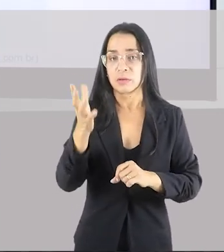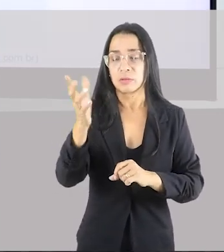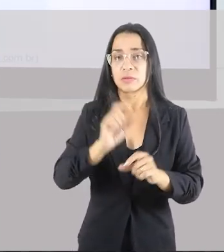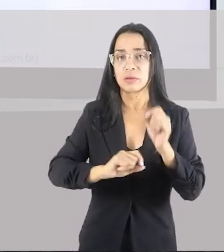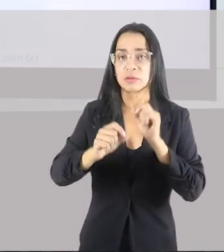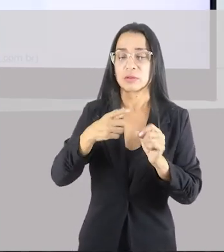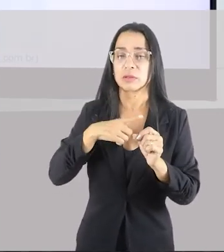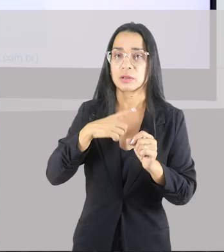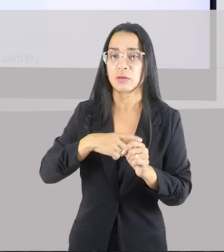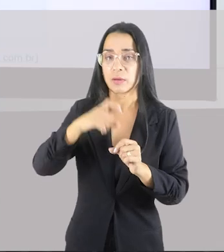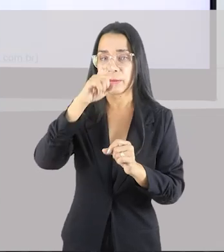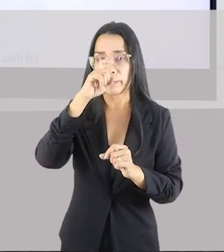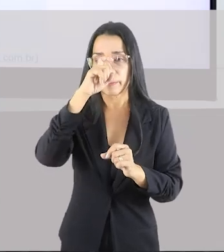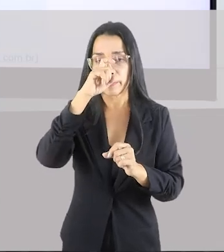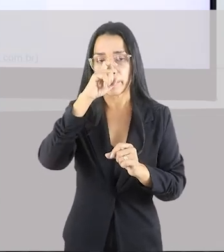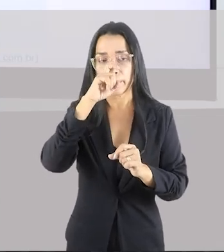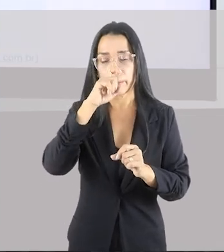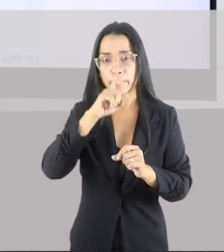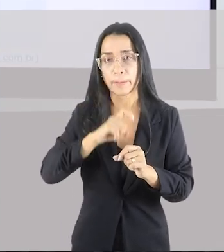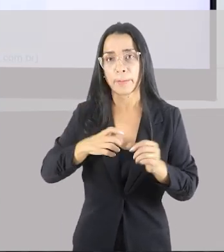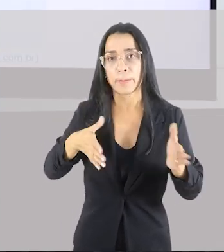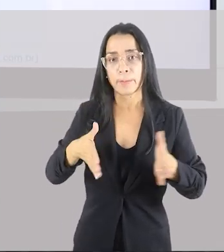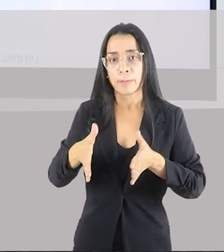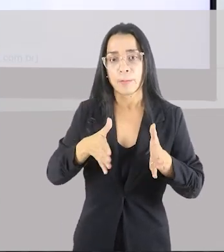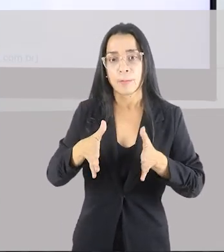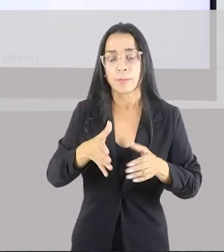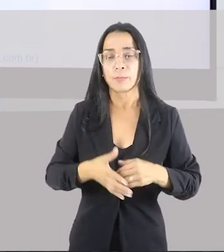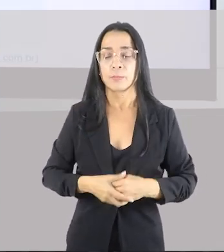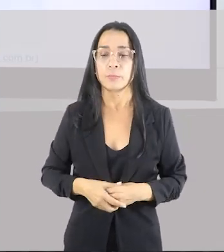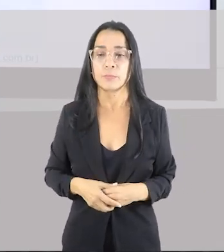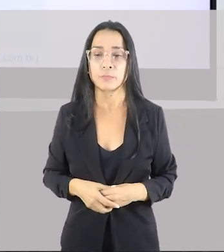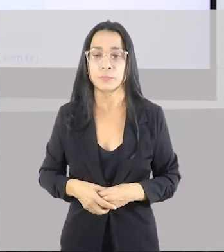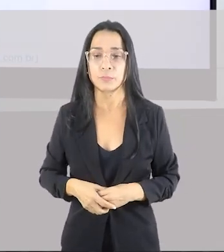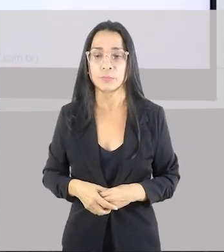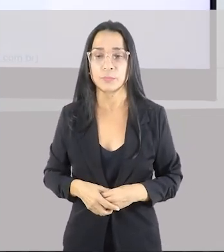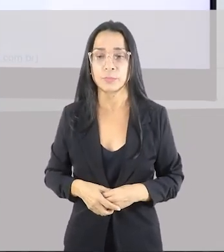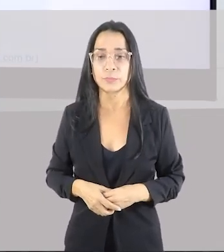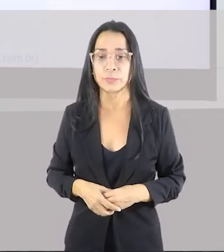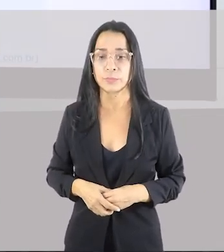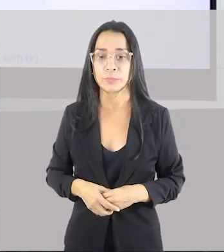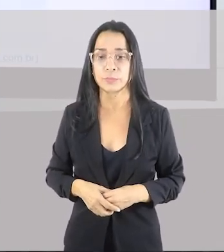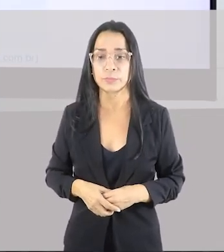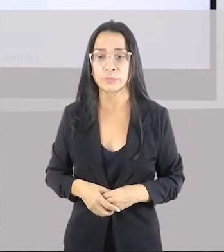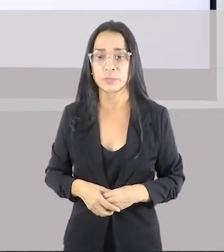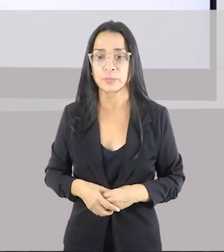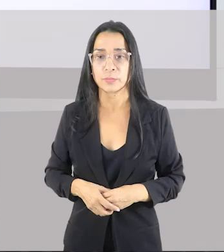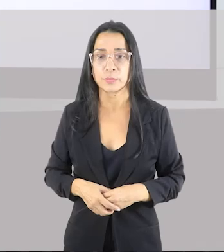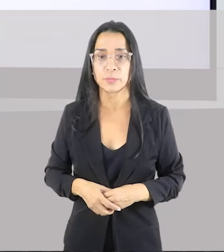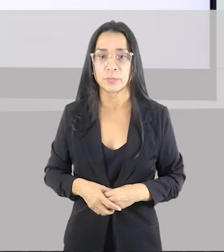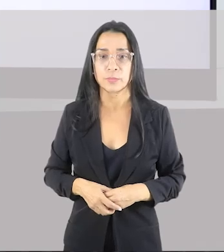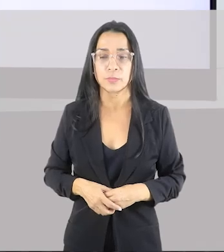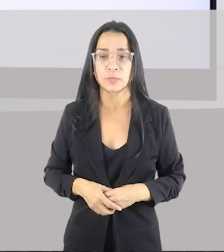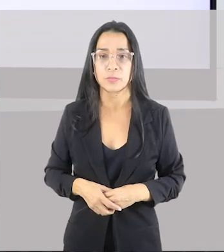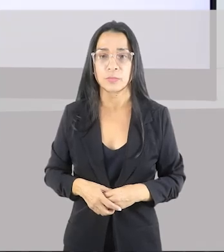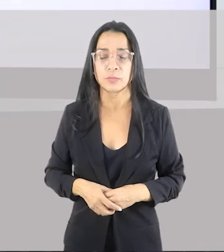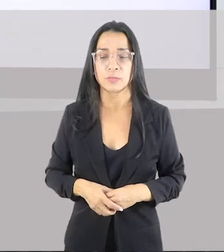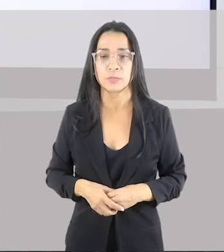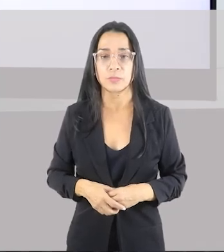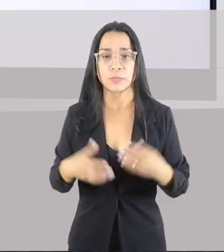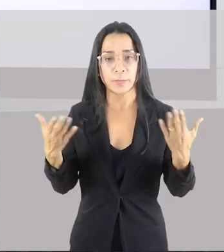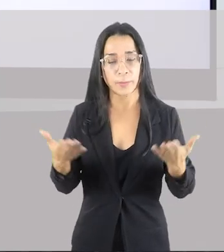então existe, né, aí esse período que é o período menstrual, tá certo? Bora lá, então a gente